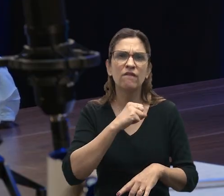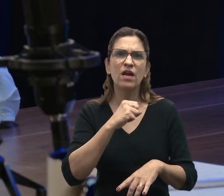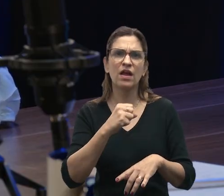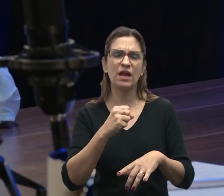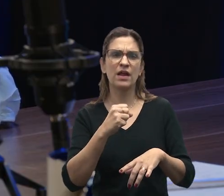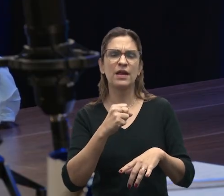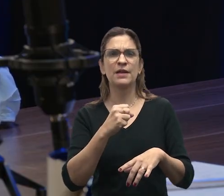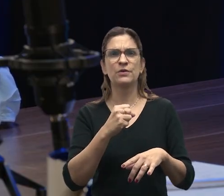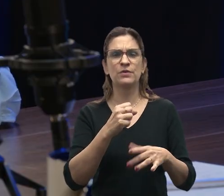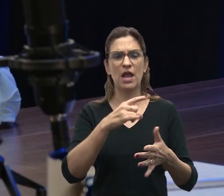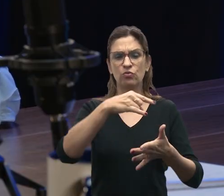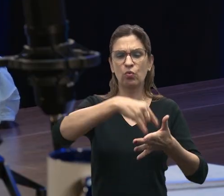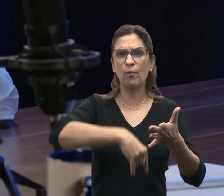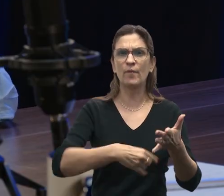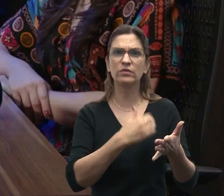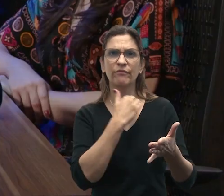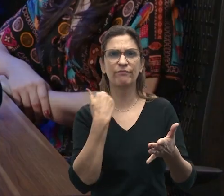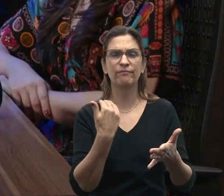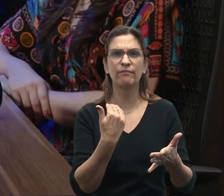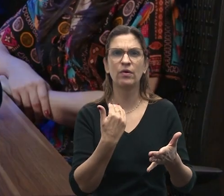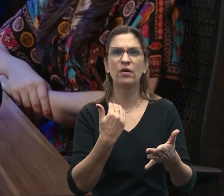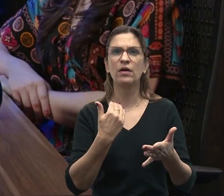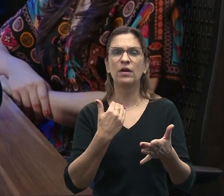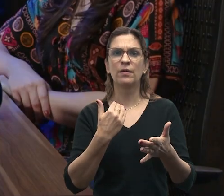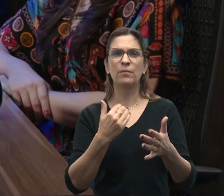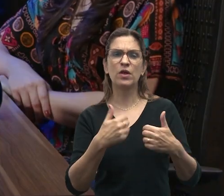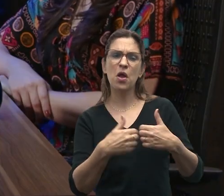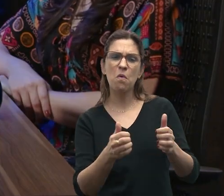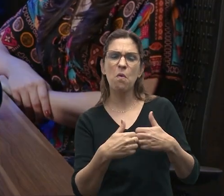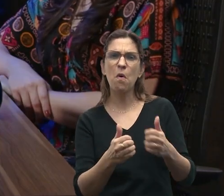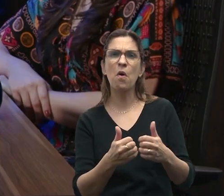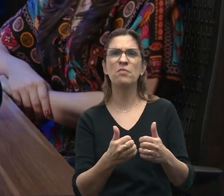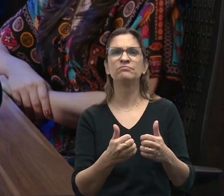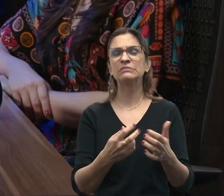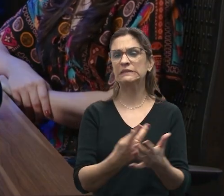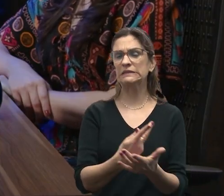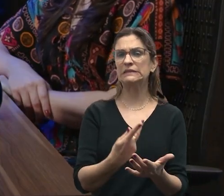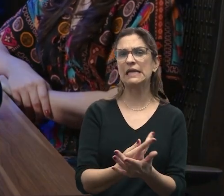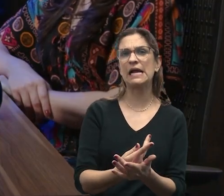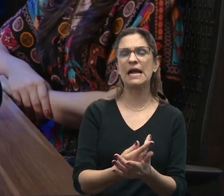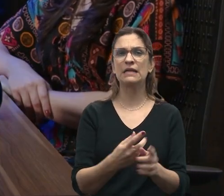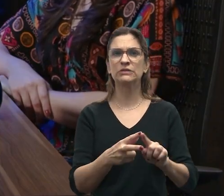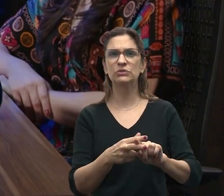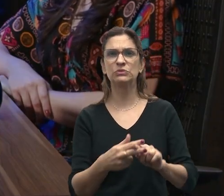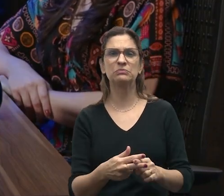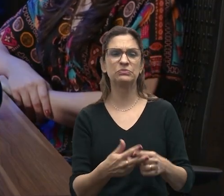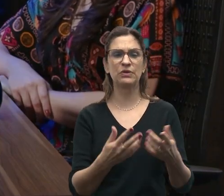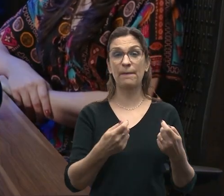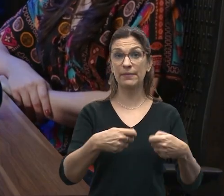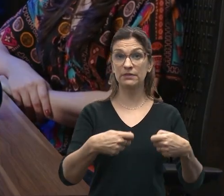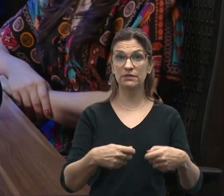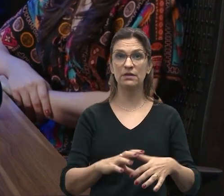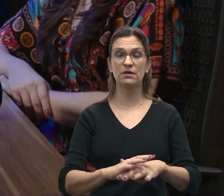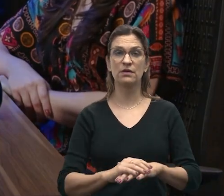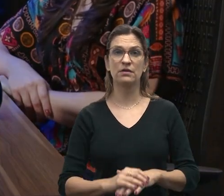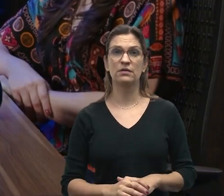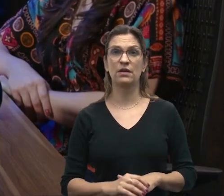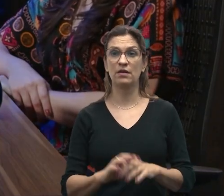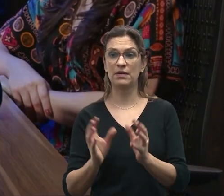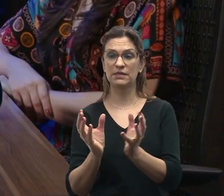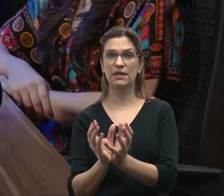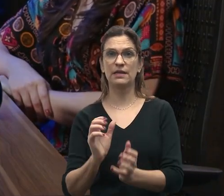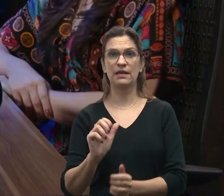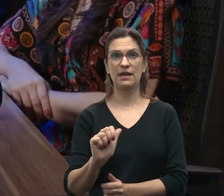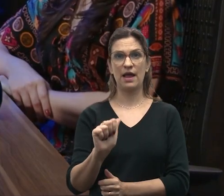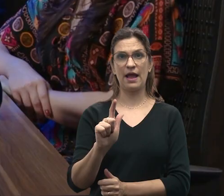vencida, porque está rodando de forma ilegal, e aí a AGETRAN não toma providência, né? Porque a AGETRAN tem que